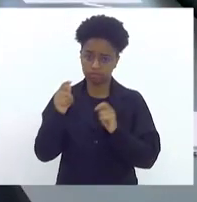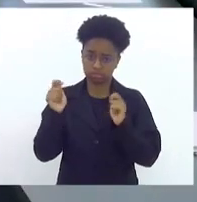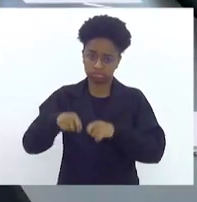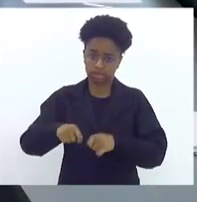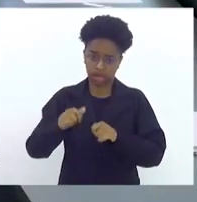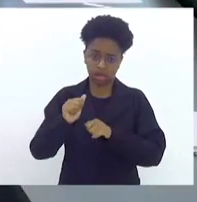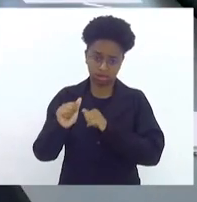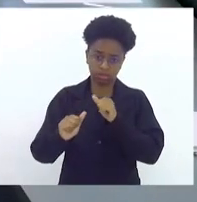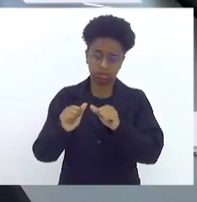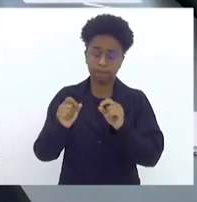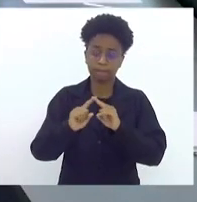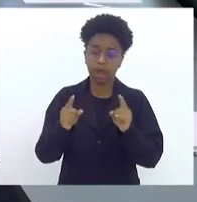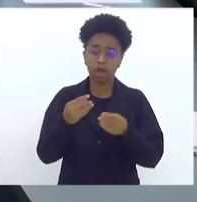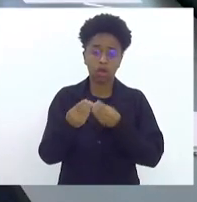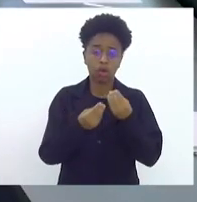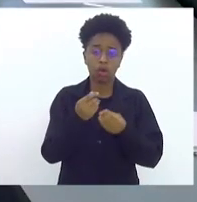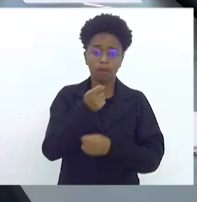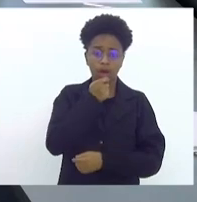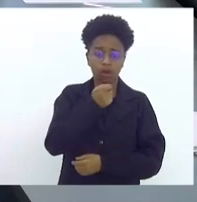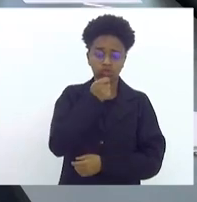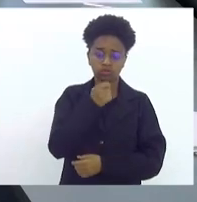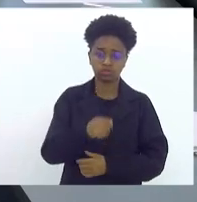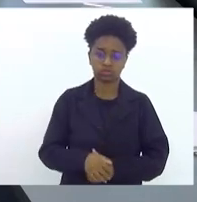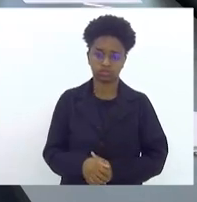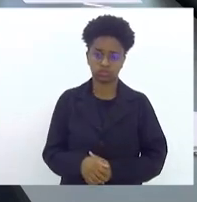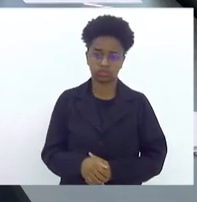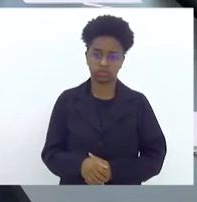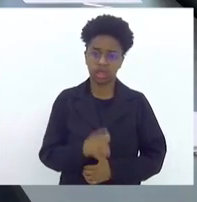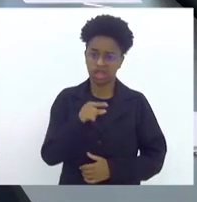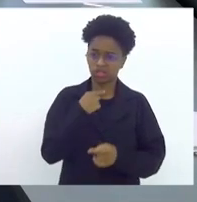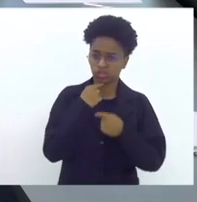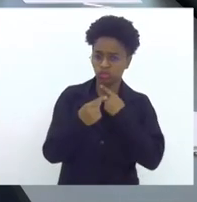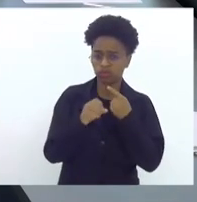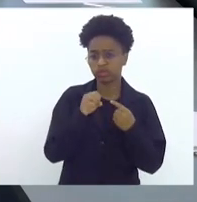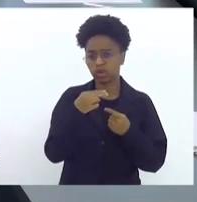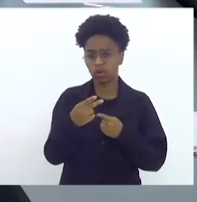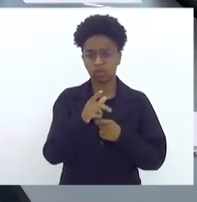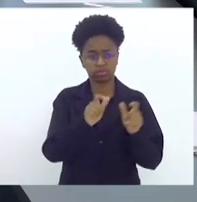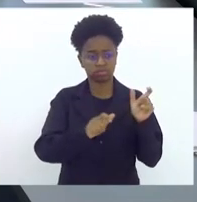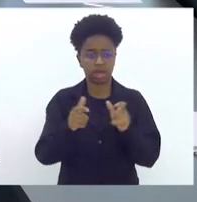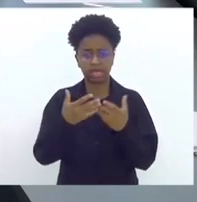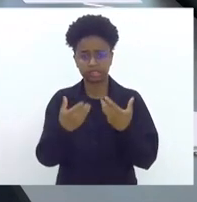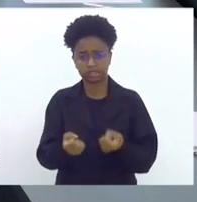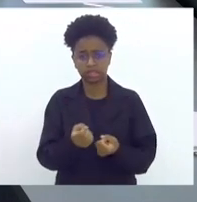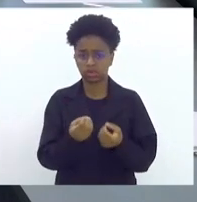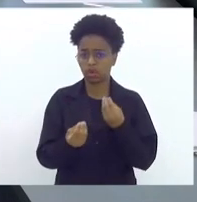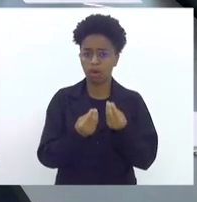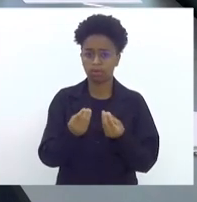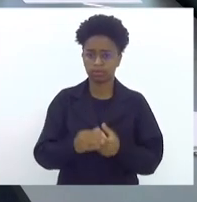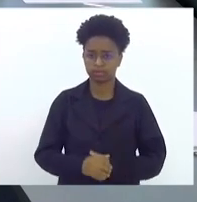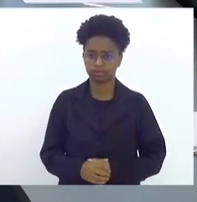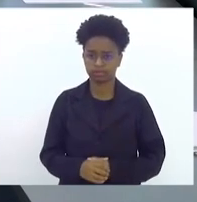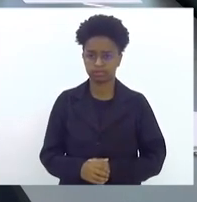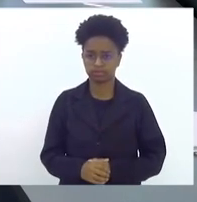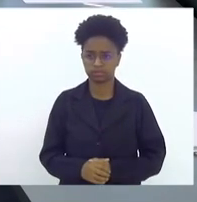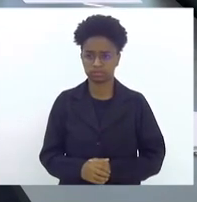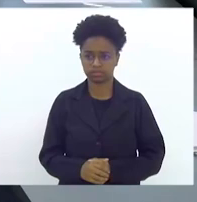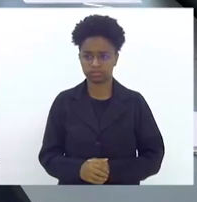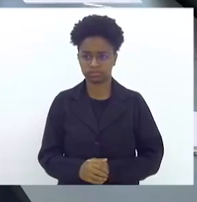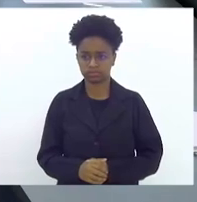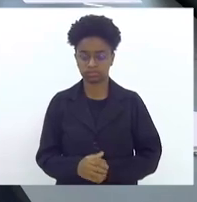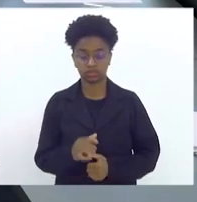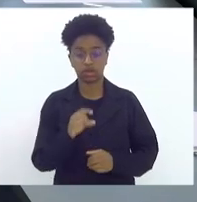manipular em qualquer lugar mas como fica o áudio ainda ainda é uma dúvida ou é bem aceito não é só queria saber a respeito do áudio